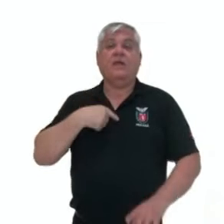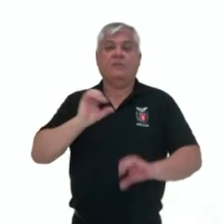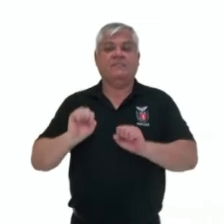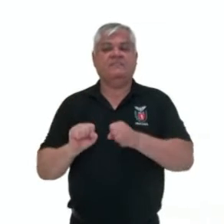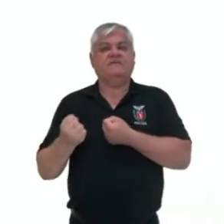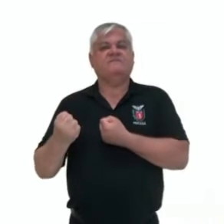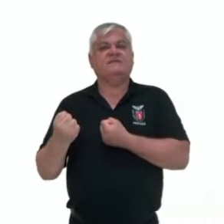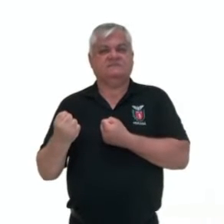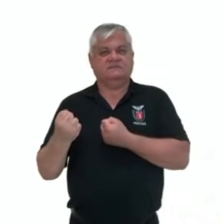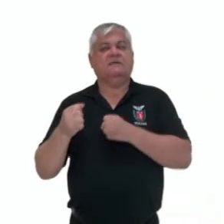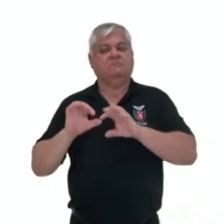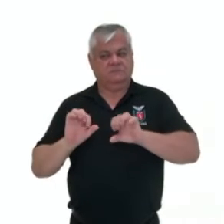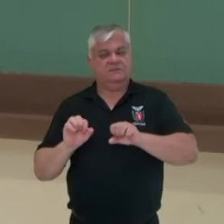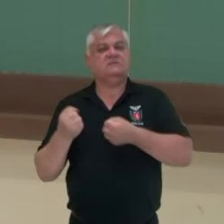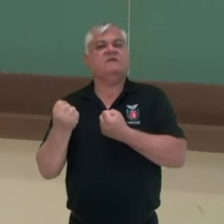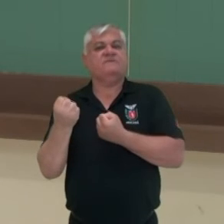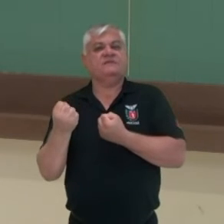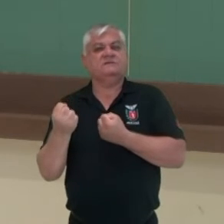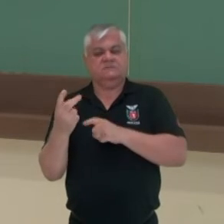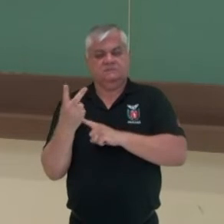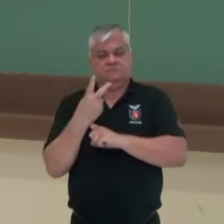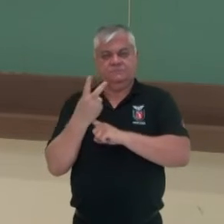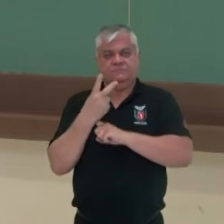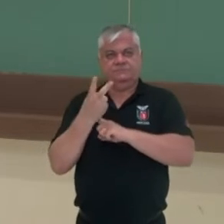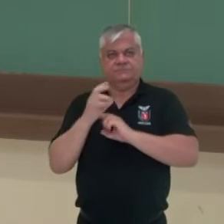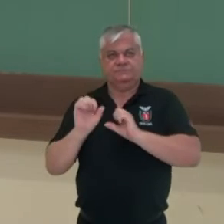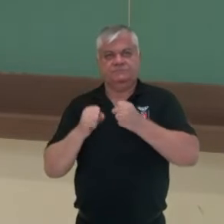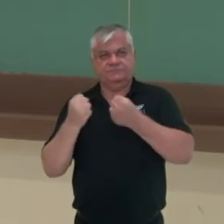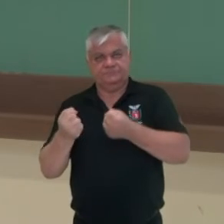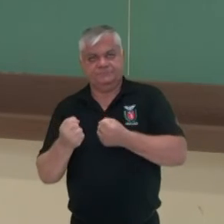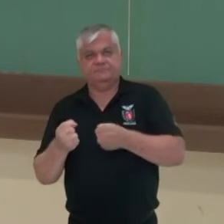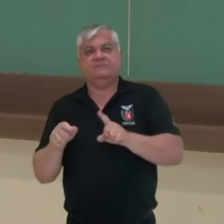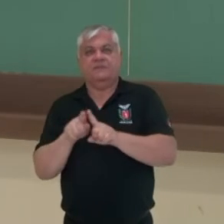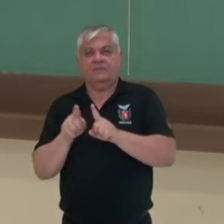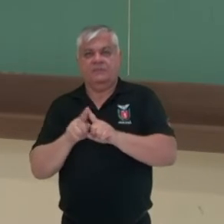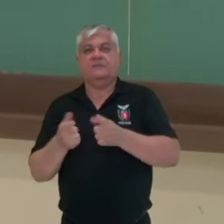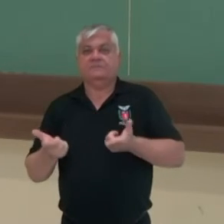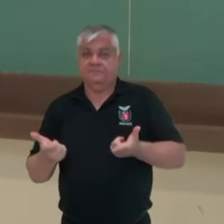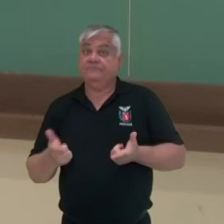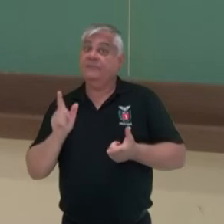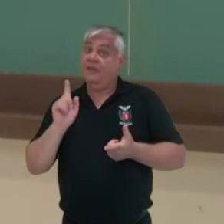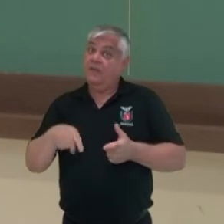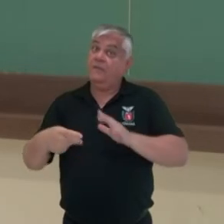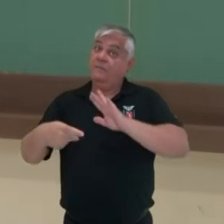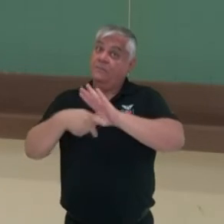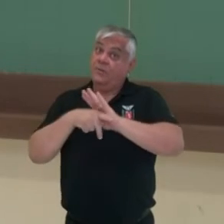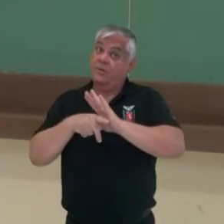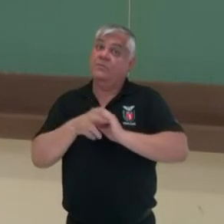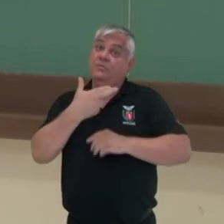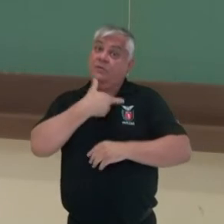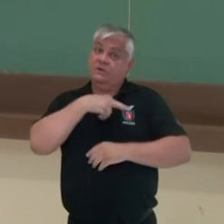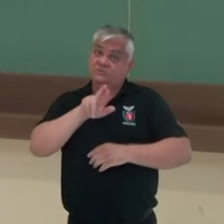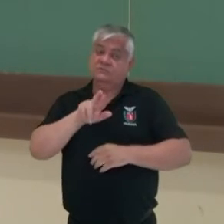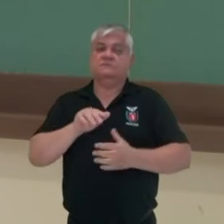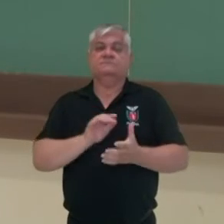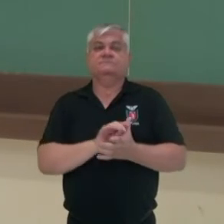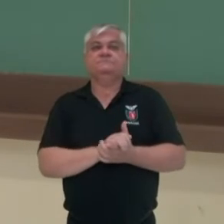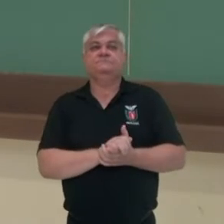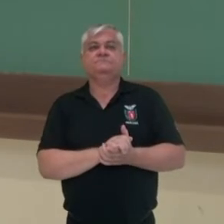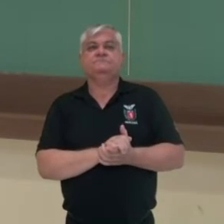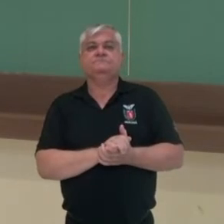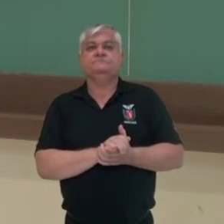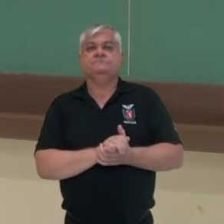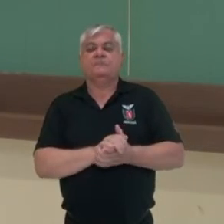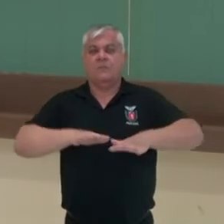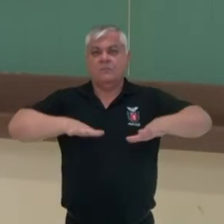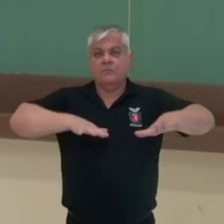ela tem essas duas características, tá? Uma atividade ritualística e também é uma luta para defesa, né, pessoal? Os movimentos